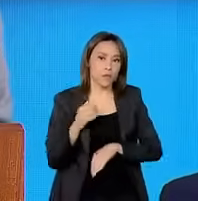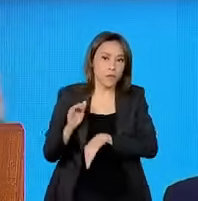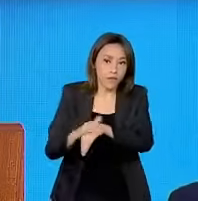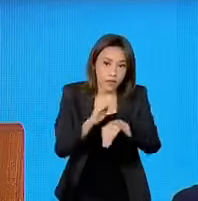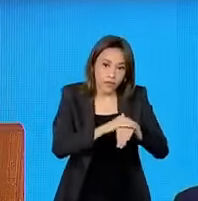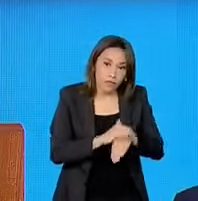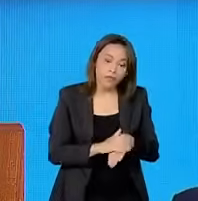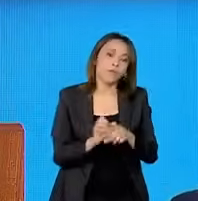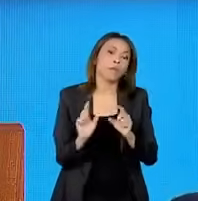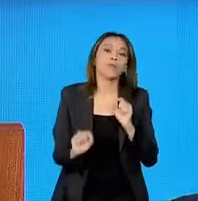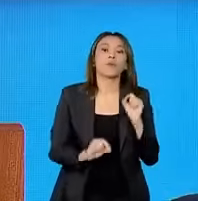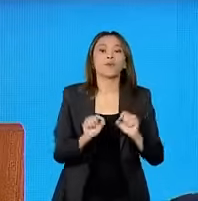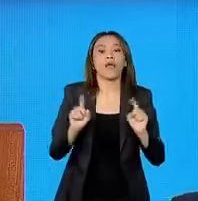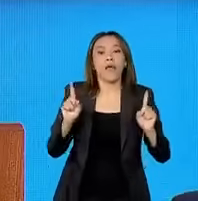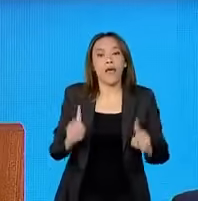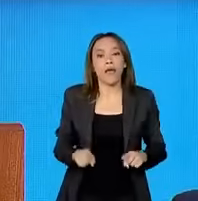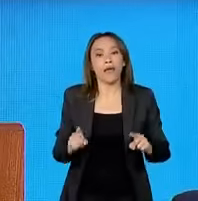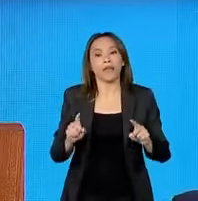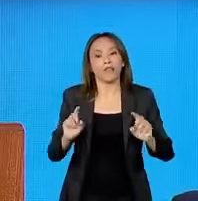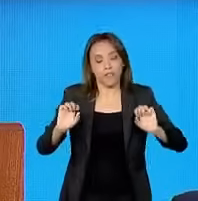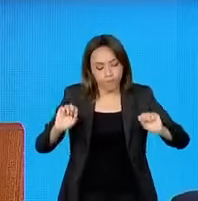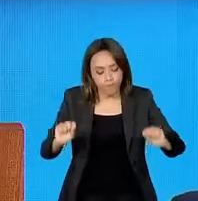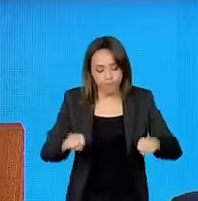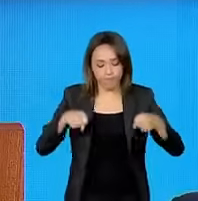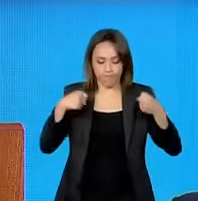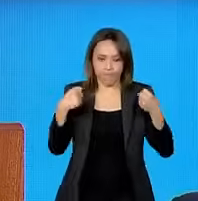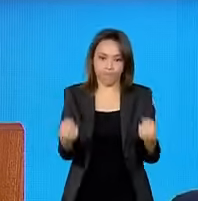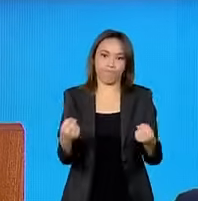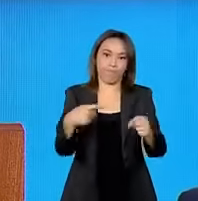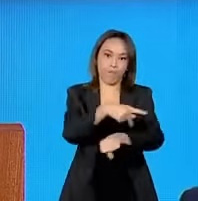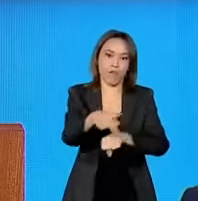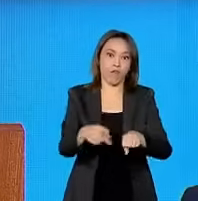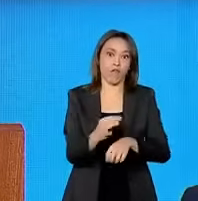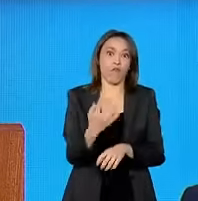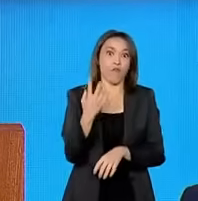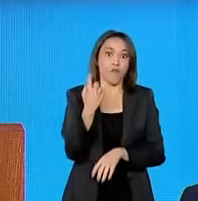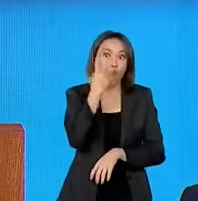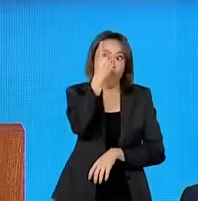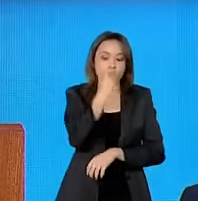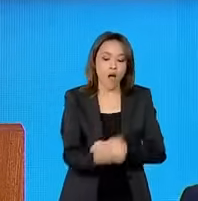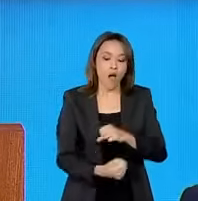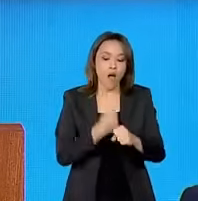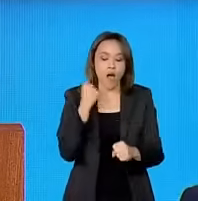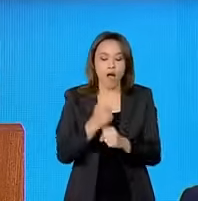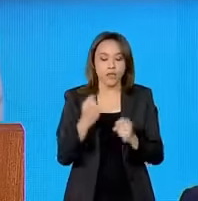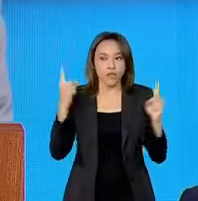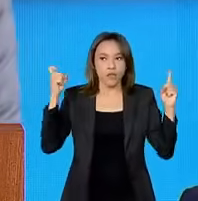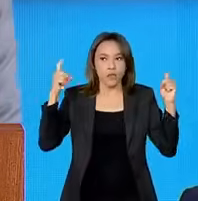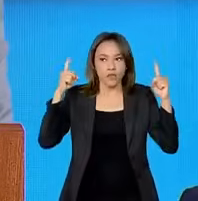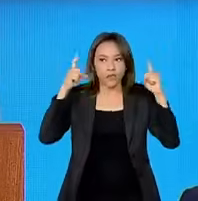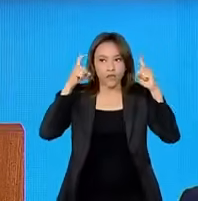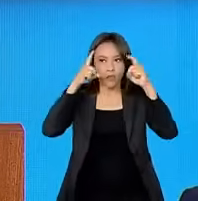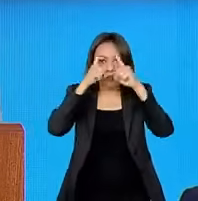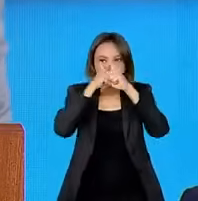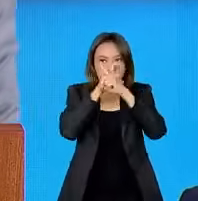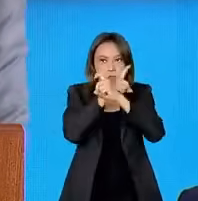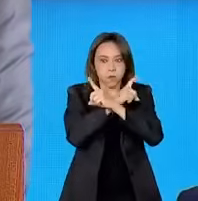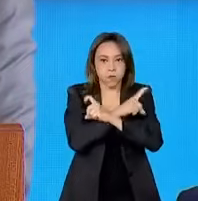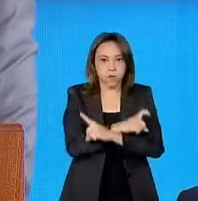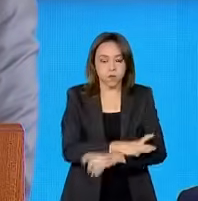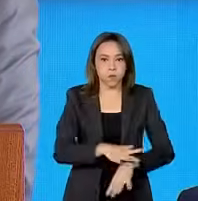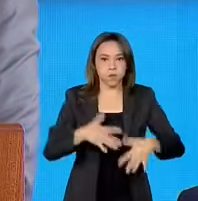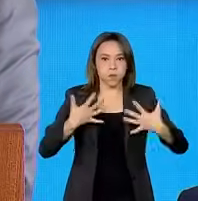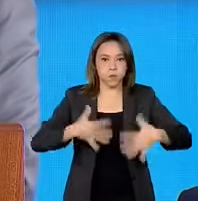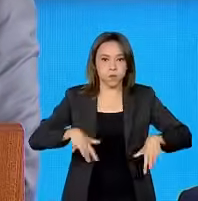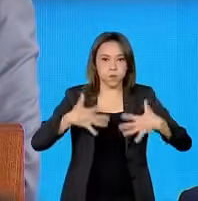a possibilidade de recuperar esse país. Foi um ano de martírio, um ano. E tivemos uma puta